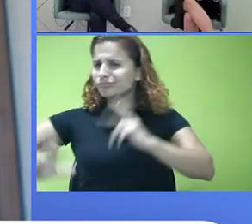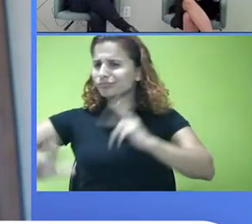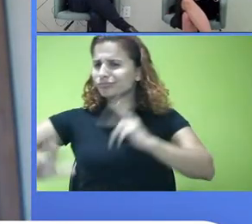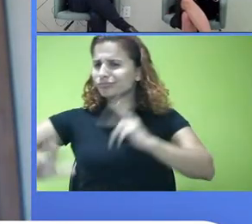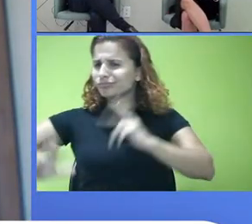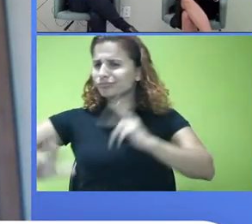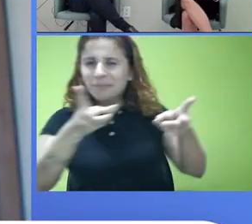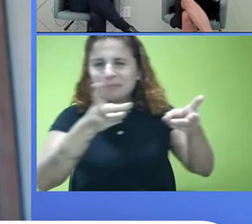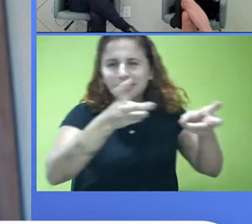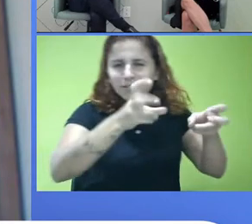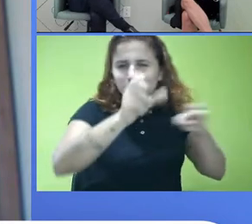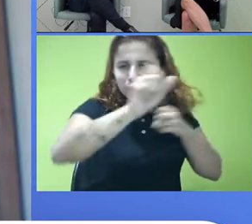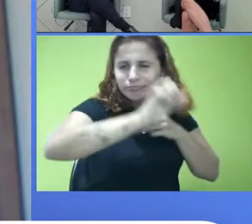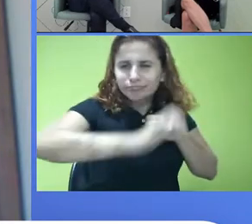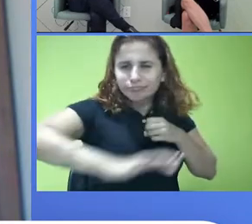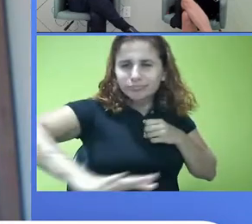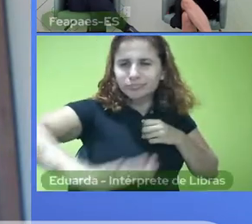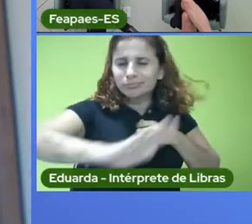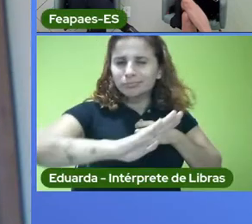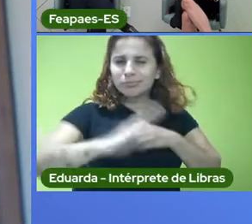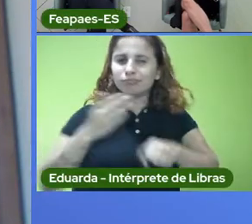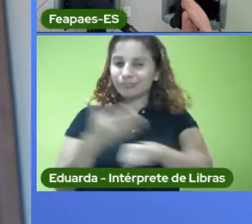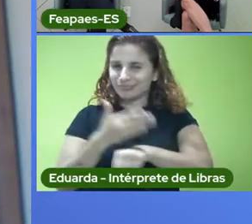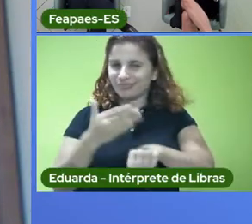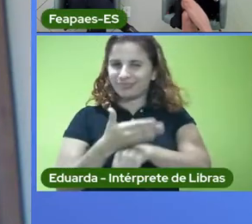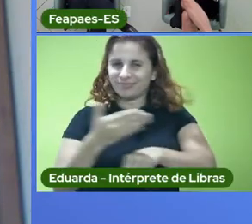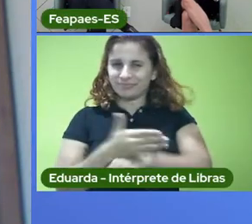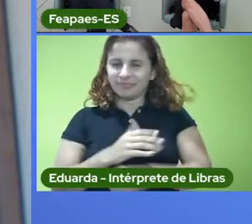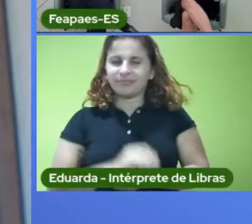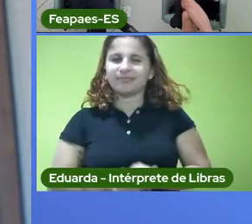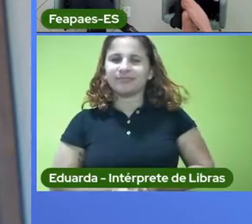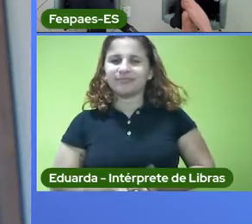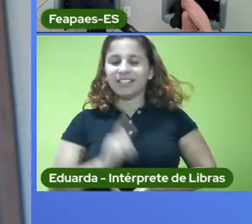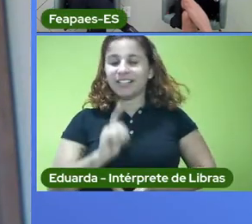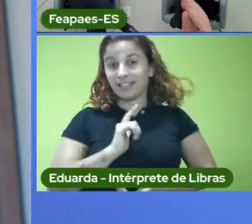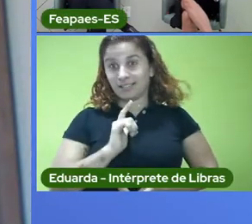dimensão fundamental, né? Esse é um ponto muito relevante, eu diria.